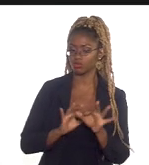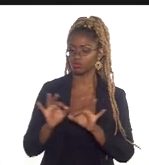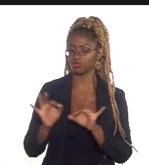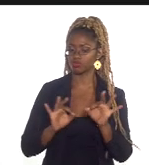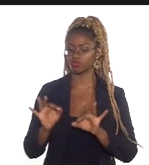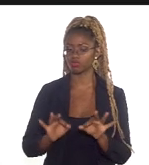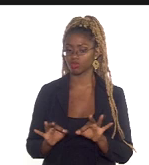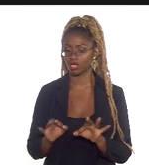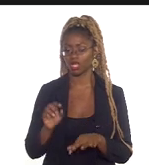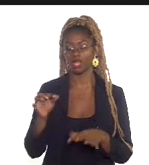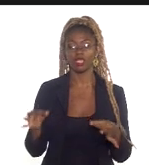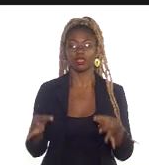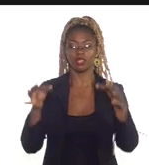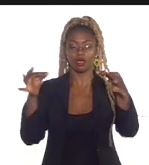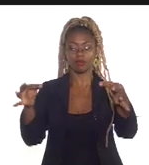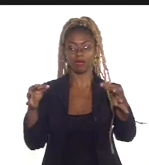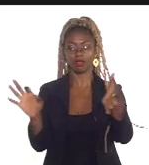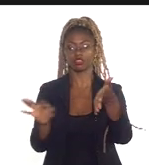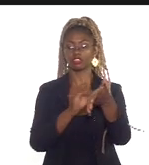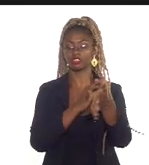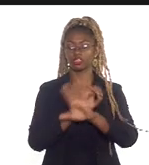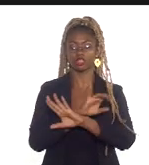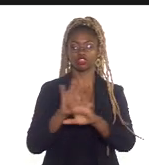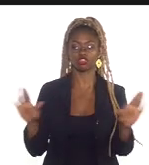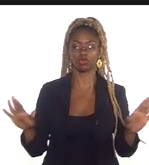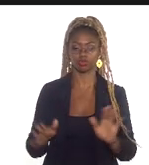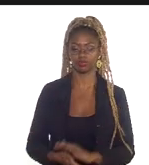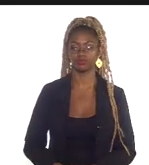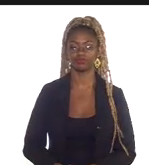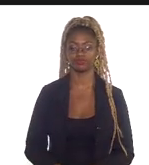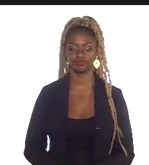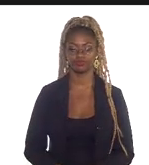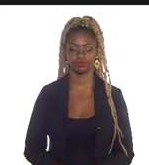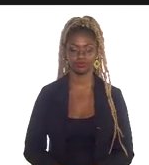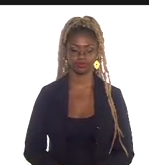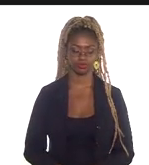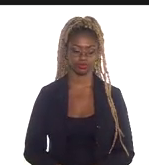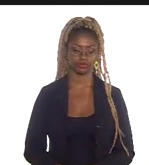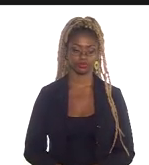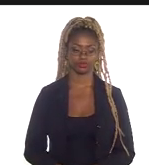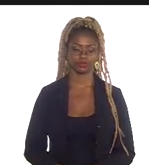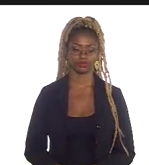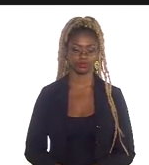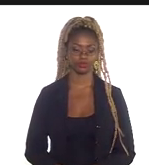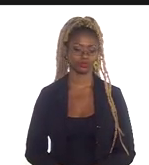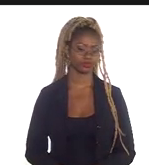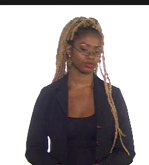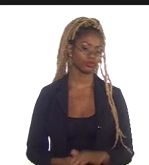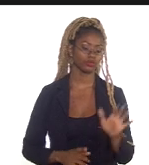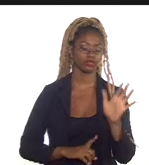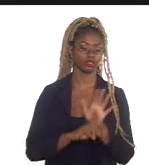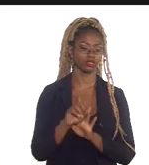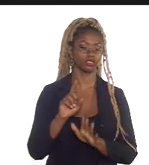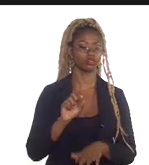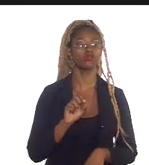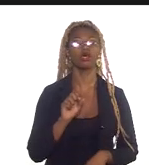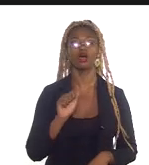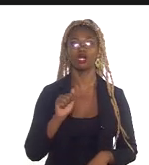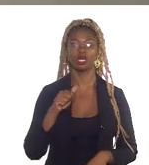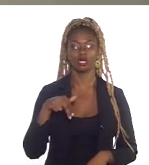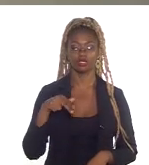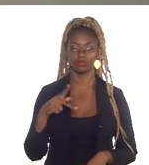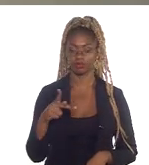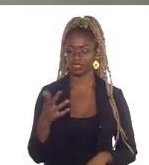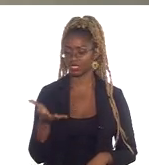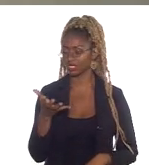aqui para assinar. Está aqui para assinar. Eu pergunto se a ANP quer